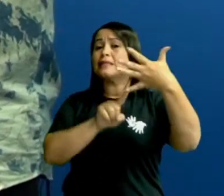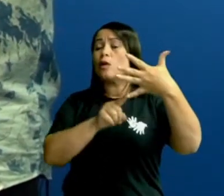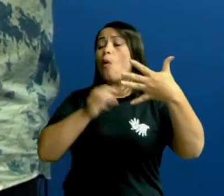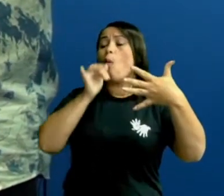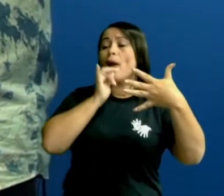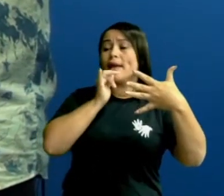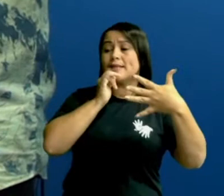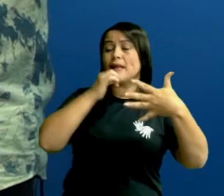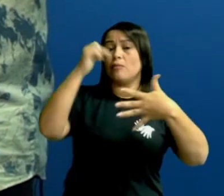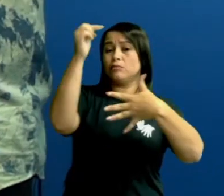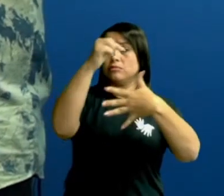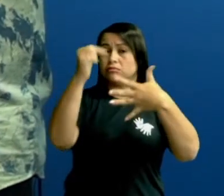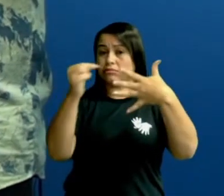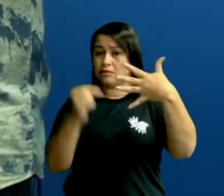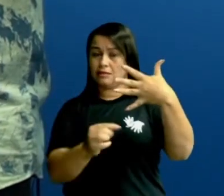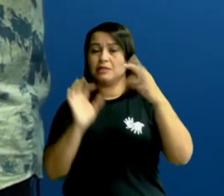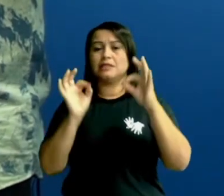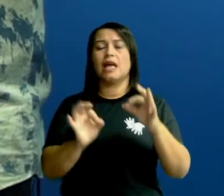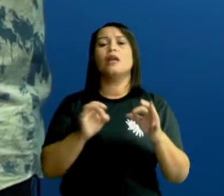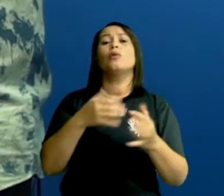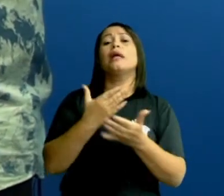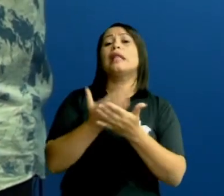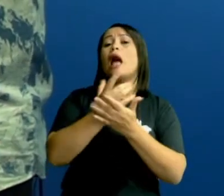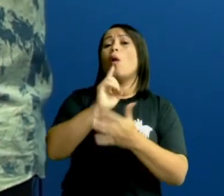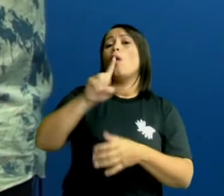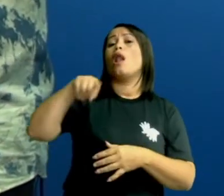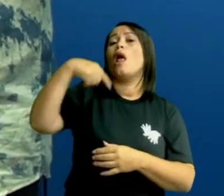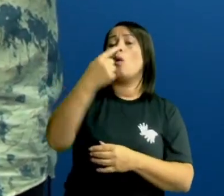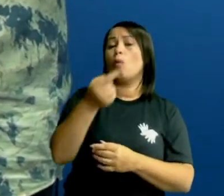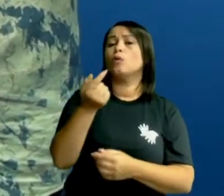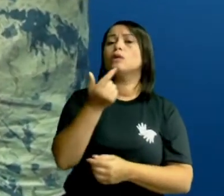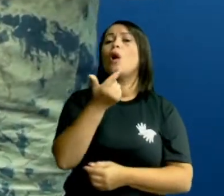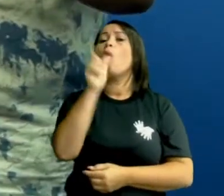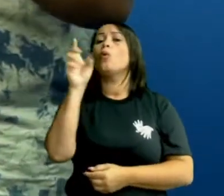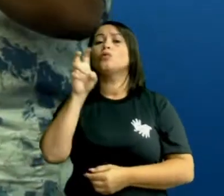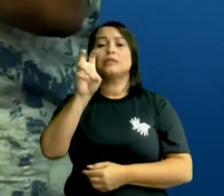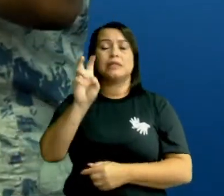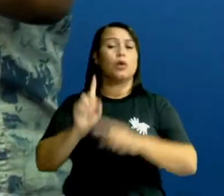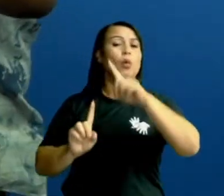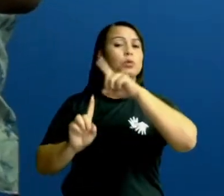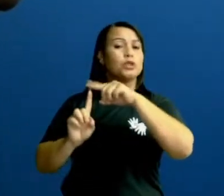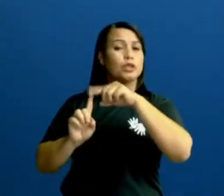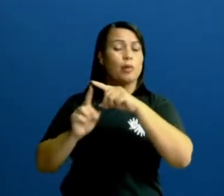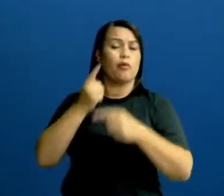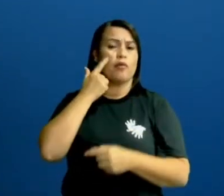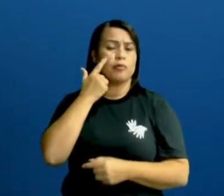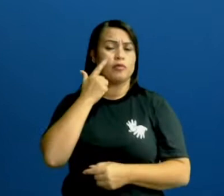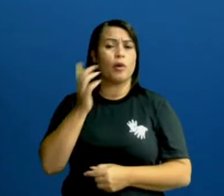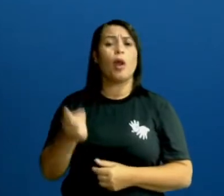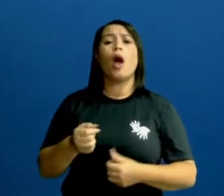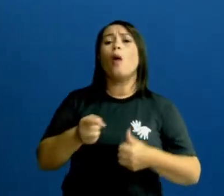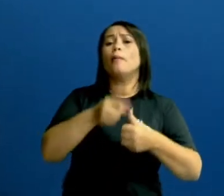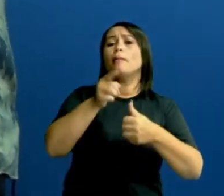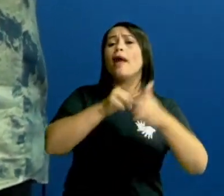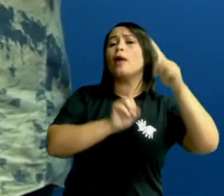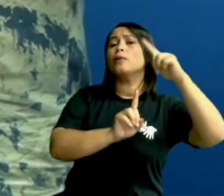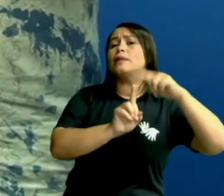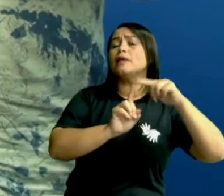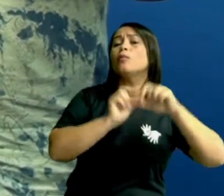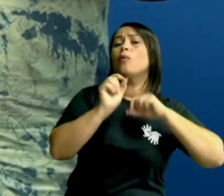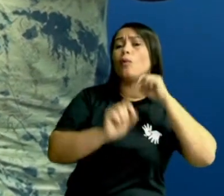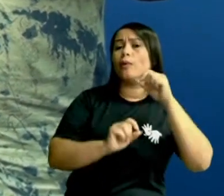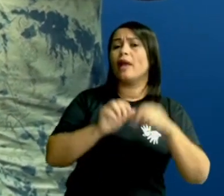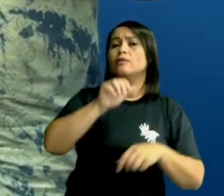tipos de adjuntos adverbiais e na aula seguinte vamos estudar outros 5 tipos. O primeiro tipo que nós vamos estudar são